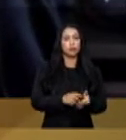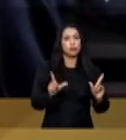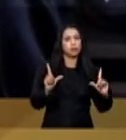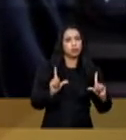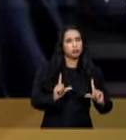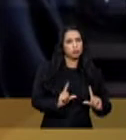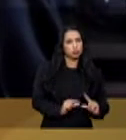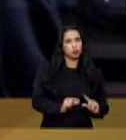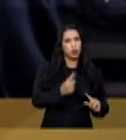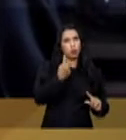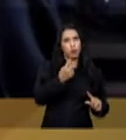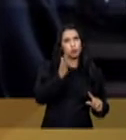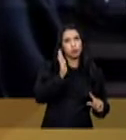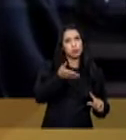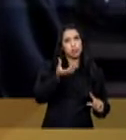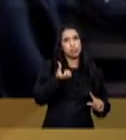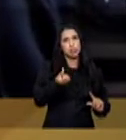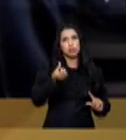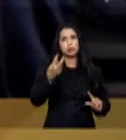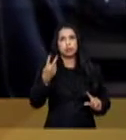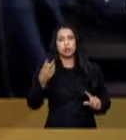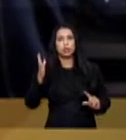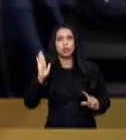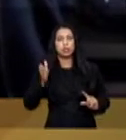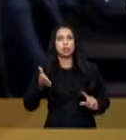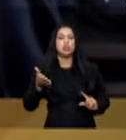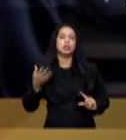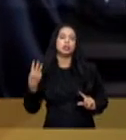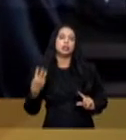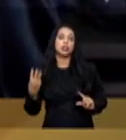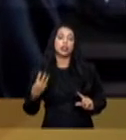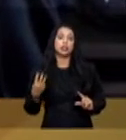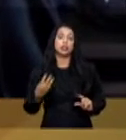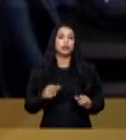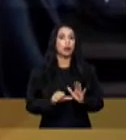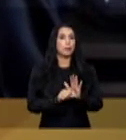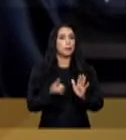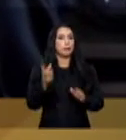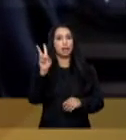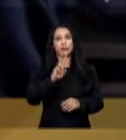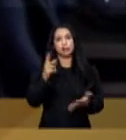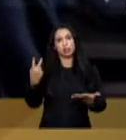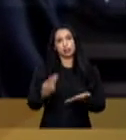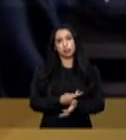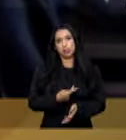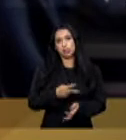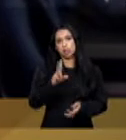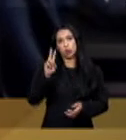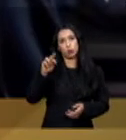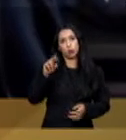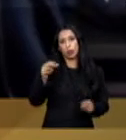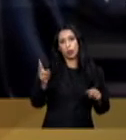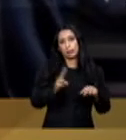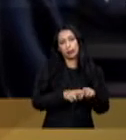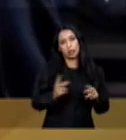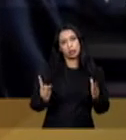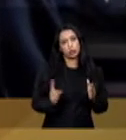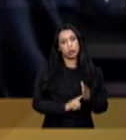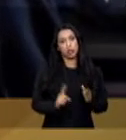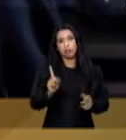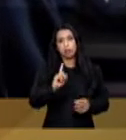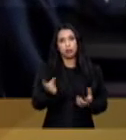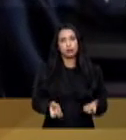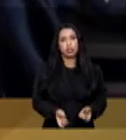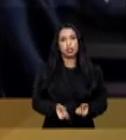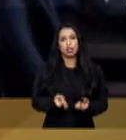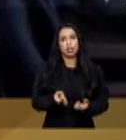de 1/6 a 2/3, desde que o agente seja primário, de bons antecedentes, não se dedique às atividades